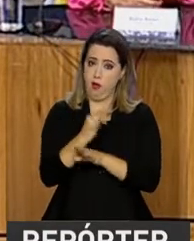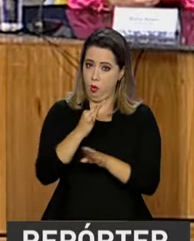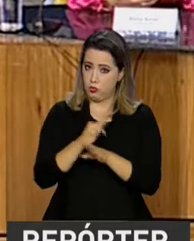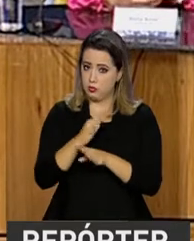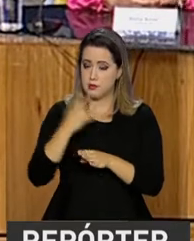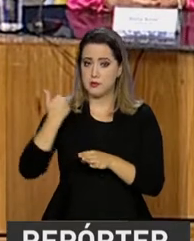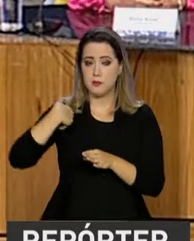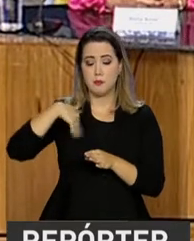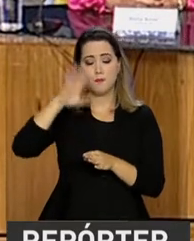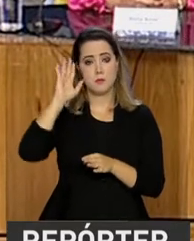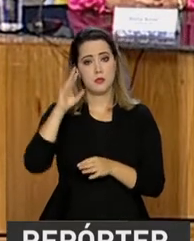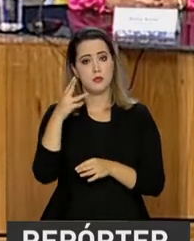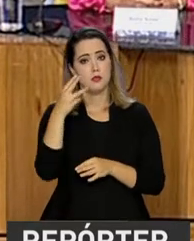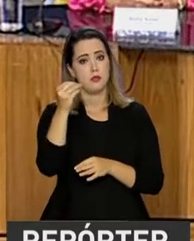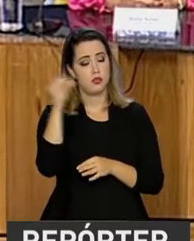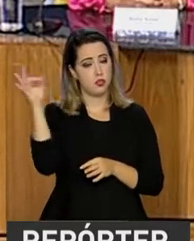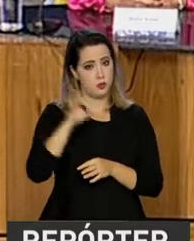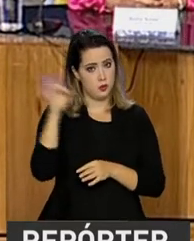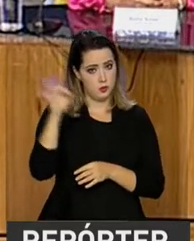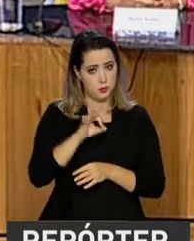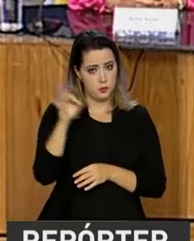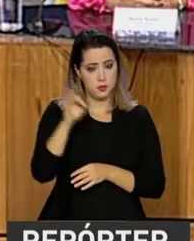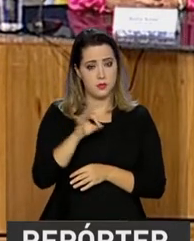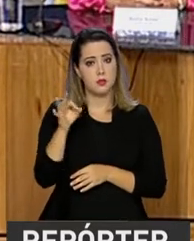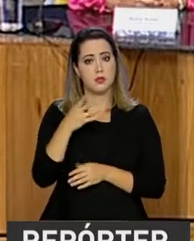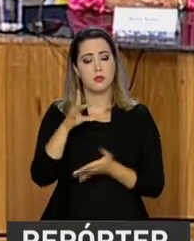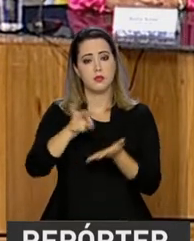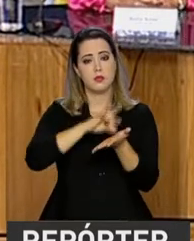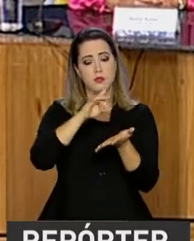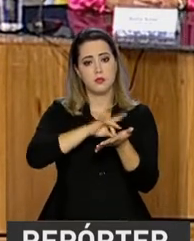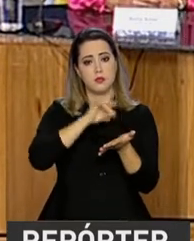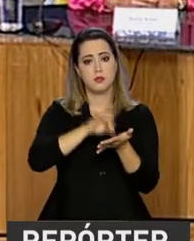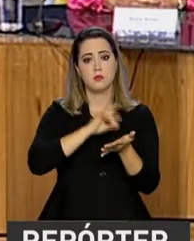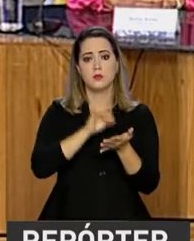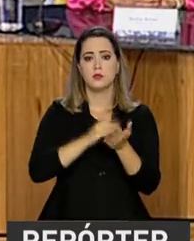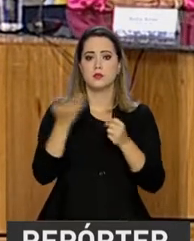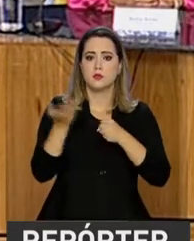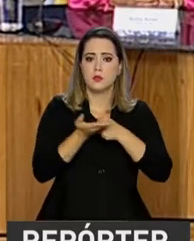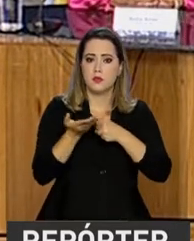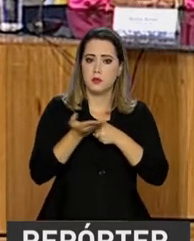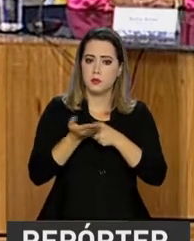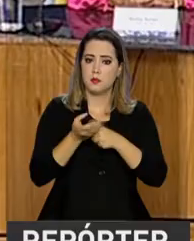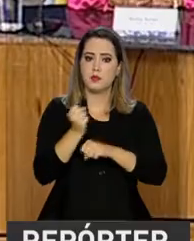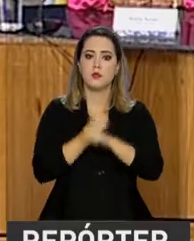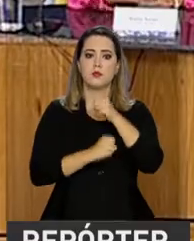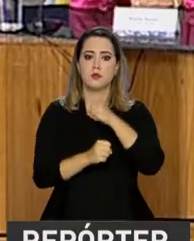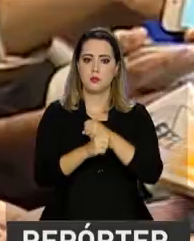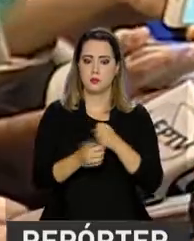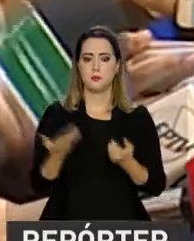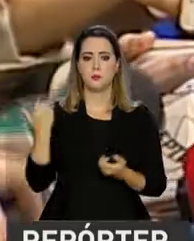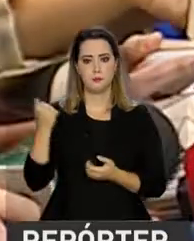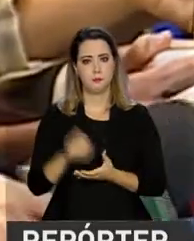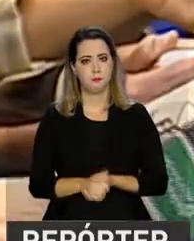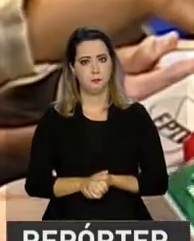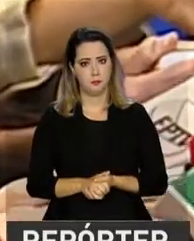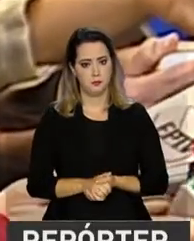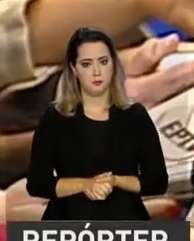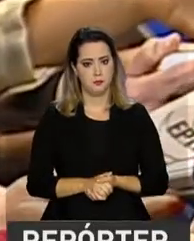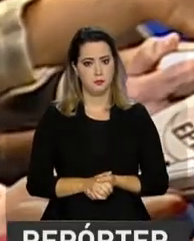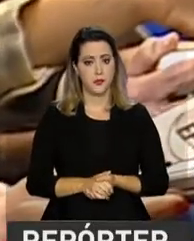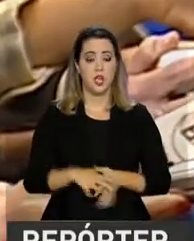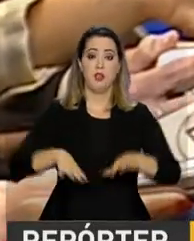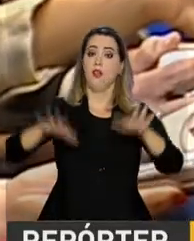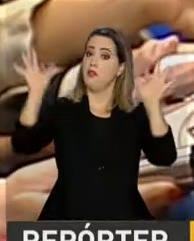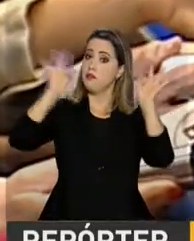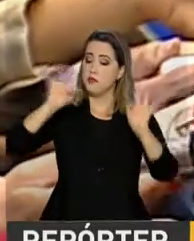compareceram chegarão a 30% dos inscritos o que é a média dos anos anteriores felizmente tudo